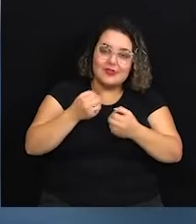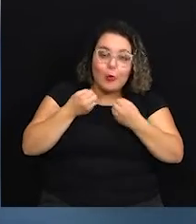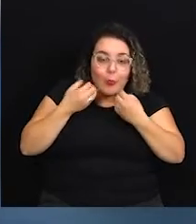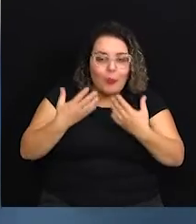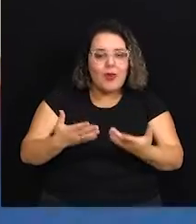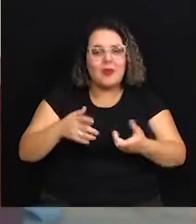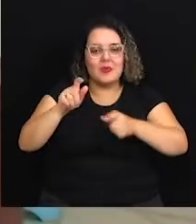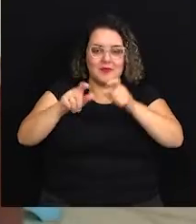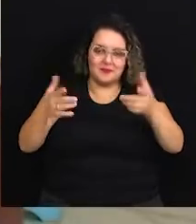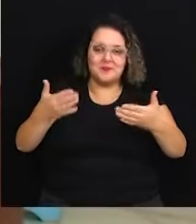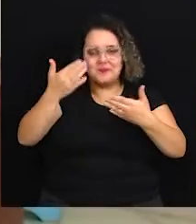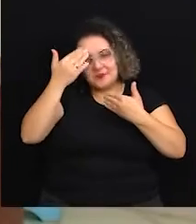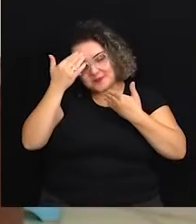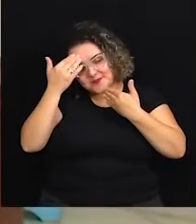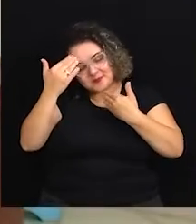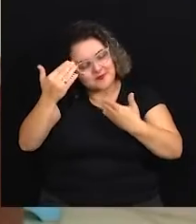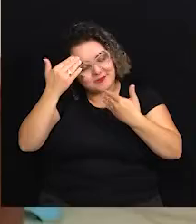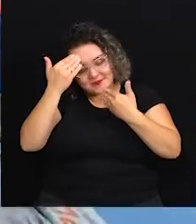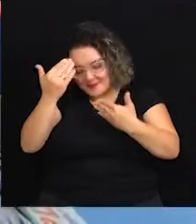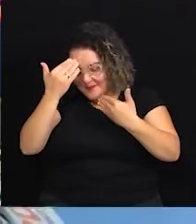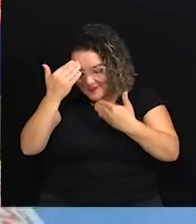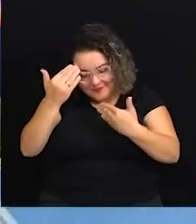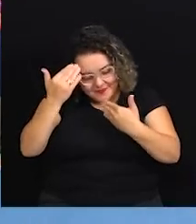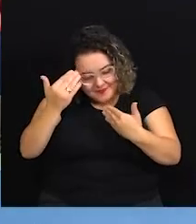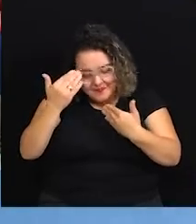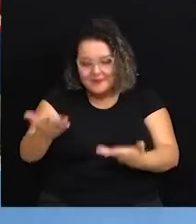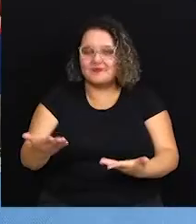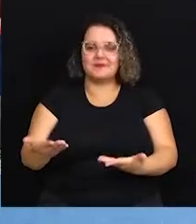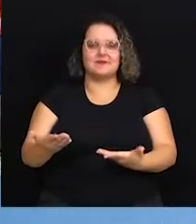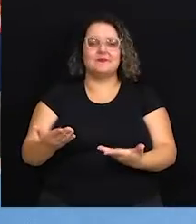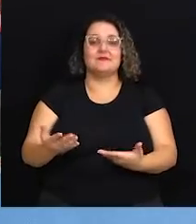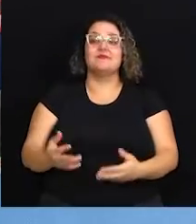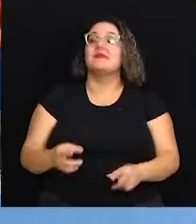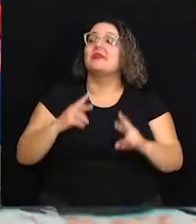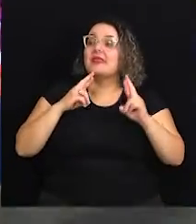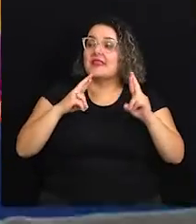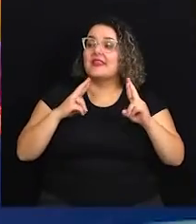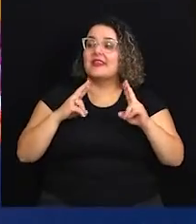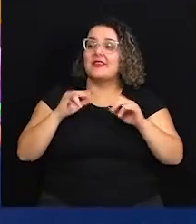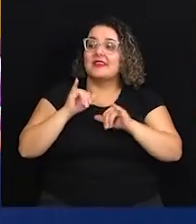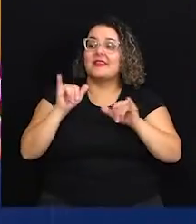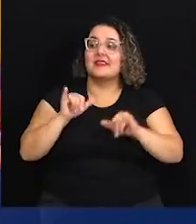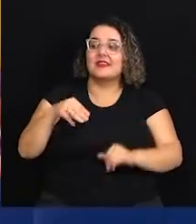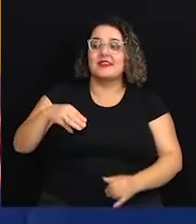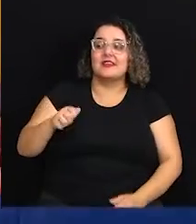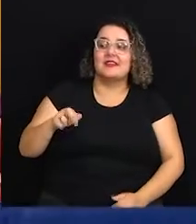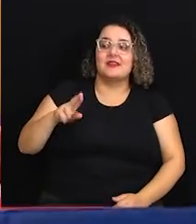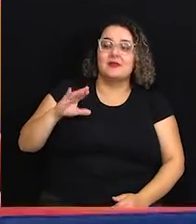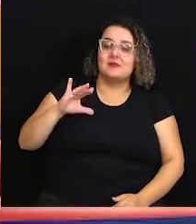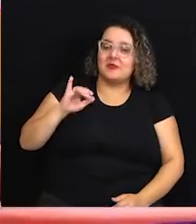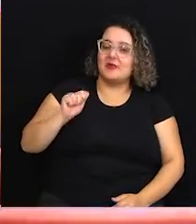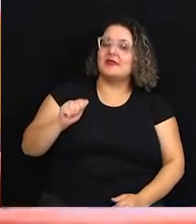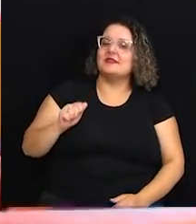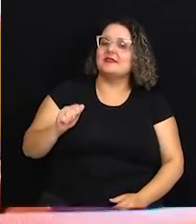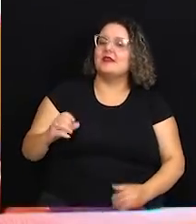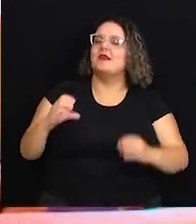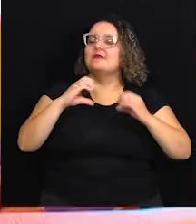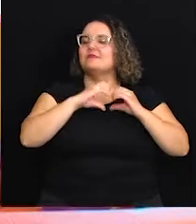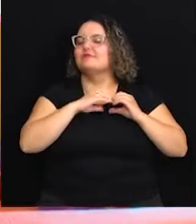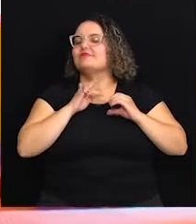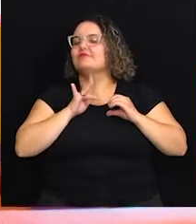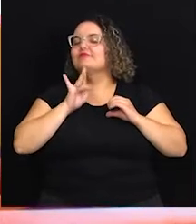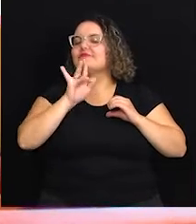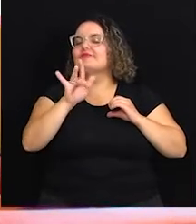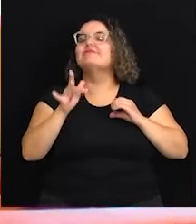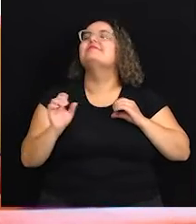tá bom? Agradeço muito, muito, muito. Espero que esse recadinho aqui da Márcia entre bem aí no coração de